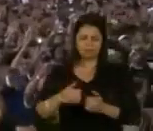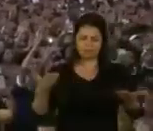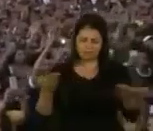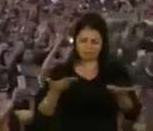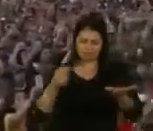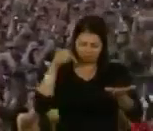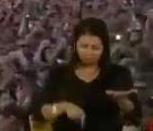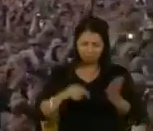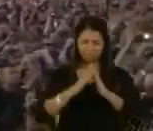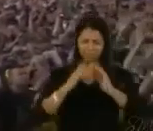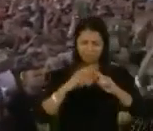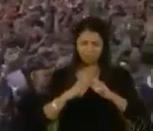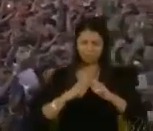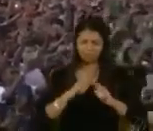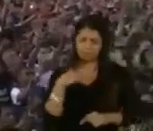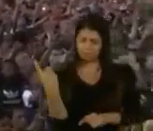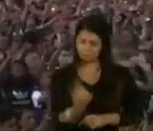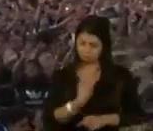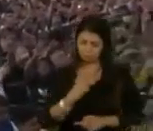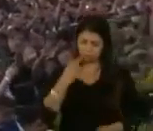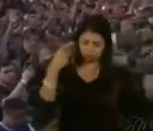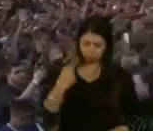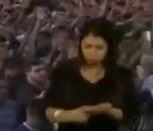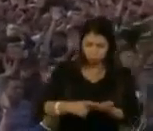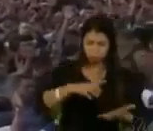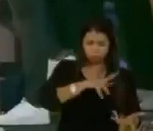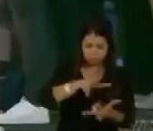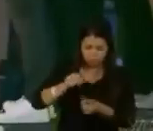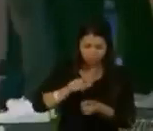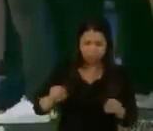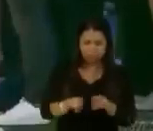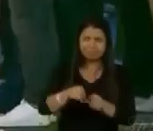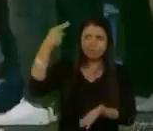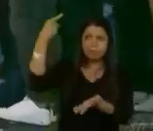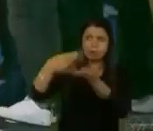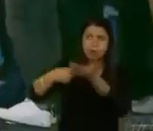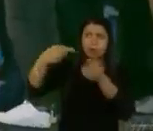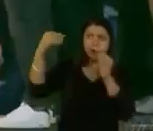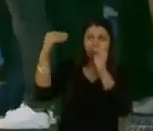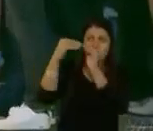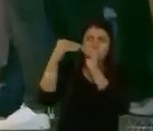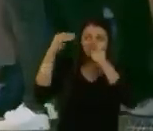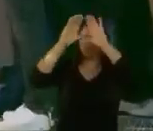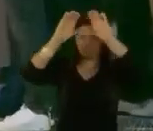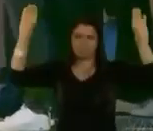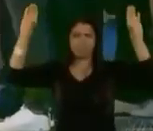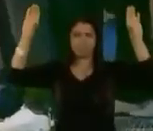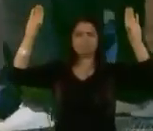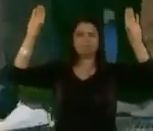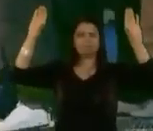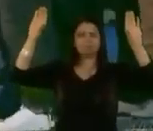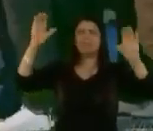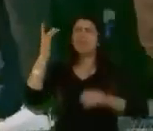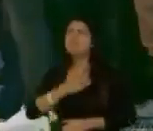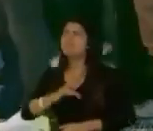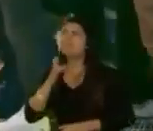igreja liga na terra é ligado no céu. Senhor, tem misericórdia da nossa nação,